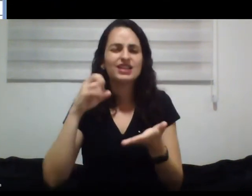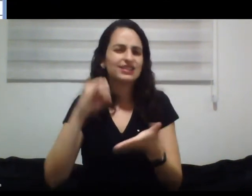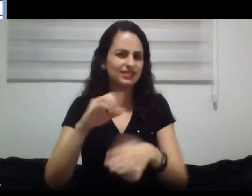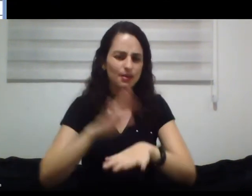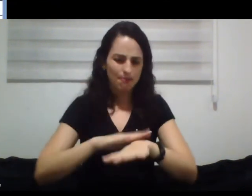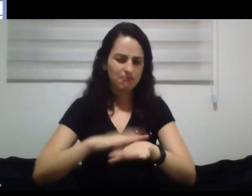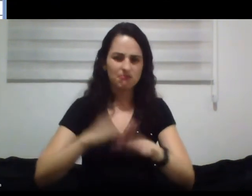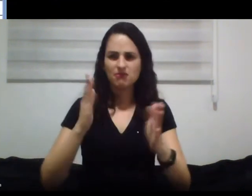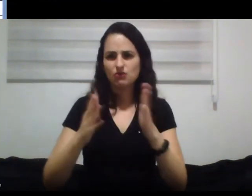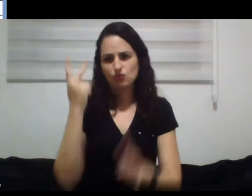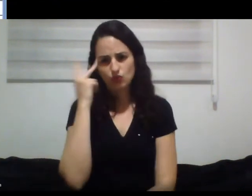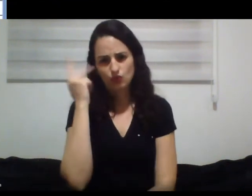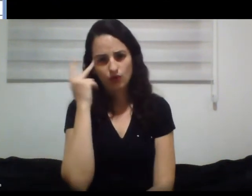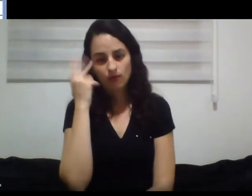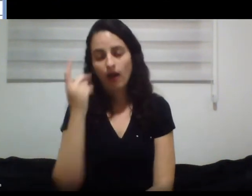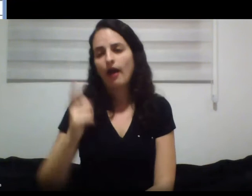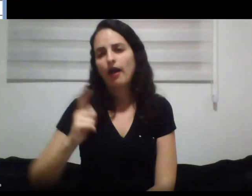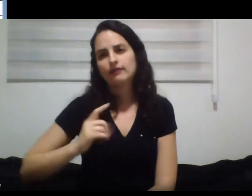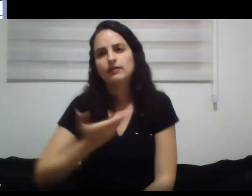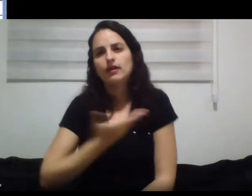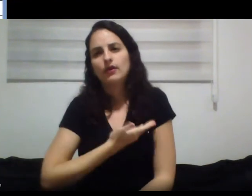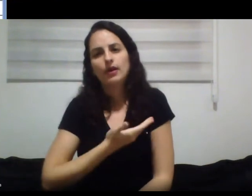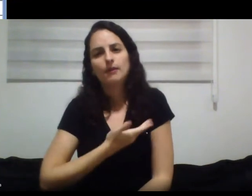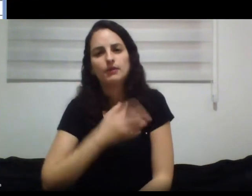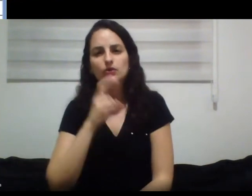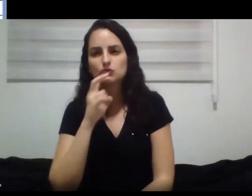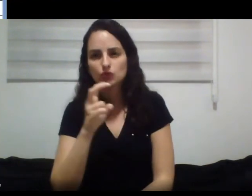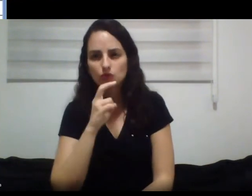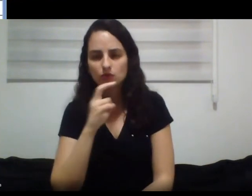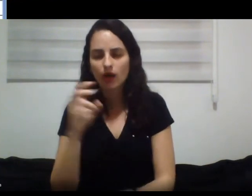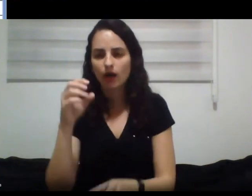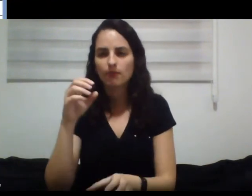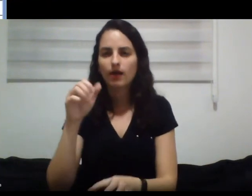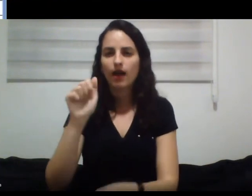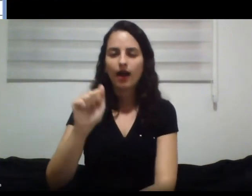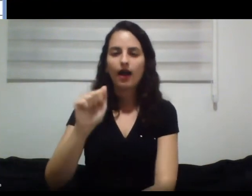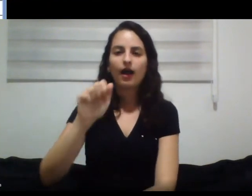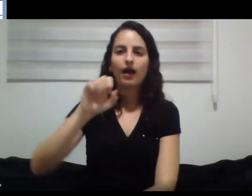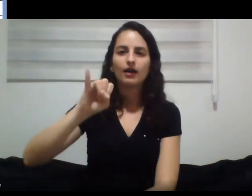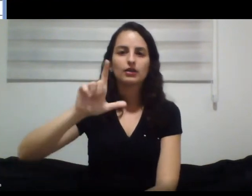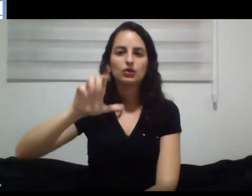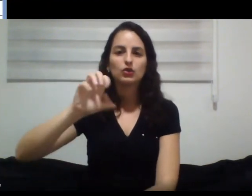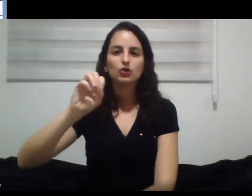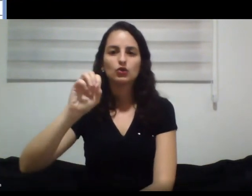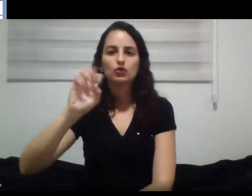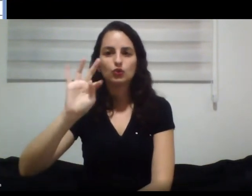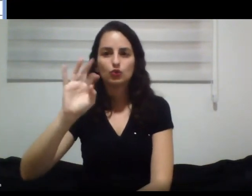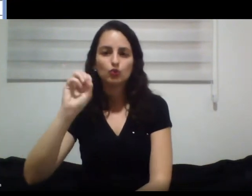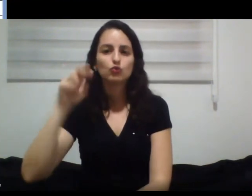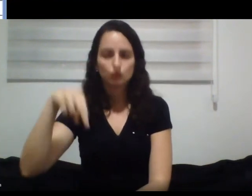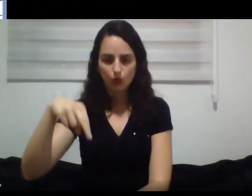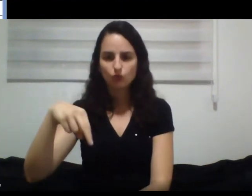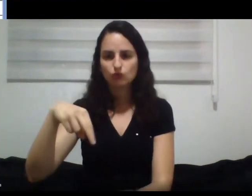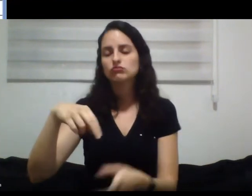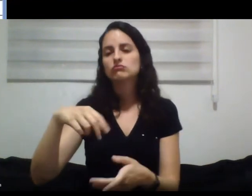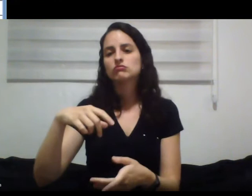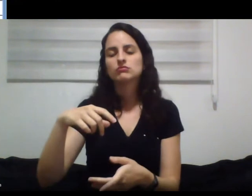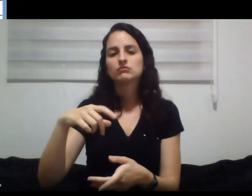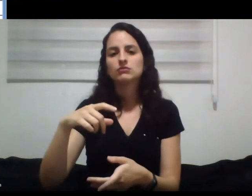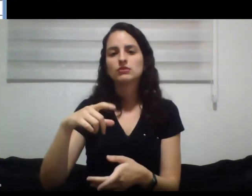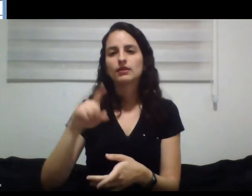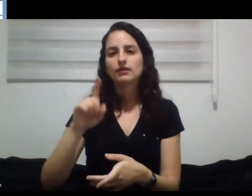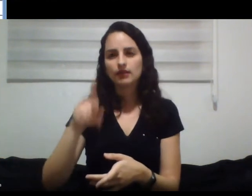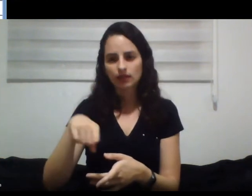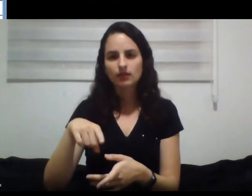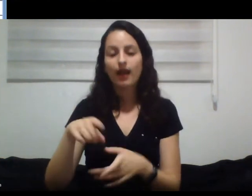do INEP, e eu acho que ele pode complementar um pouquinho essa questão depois. Se a gente estivesse falando de um período